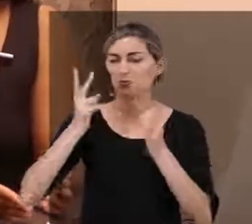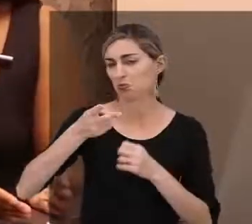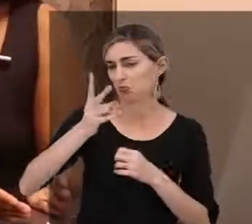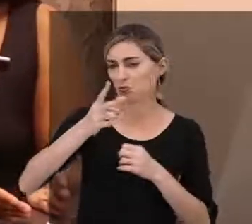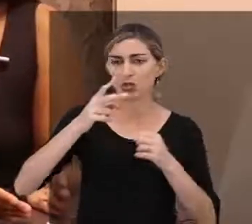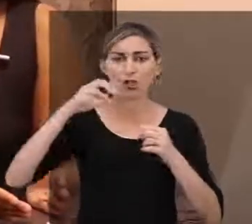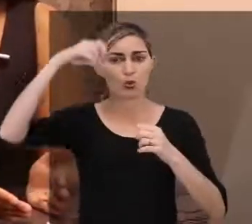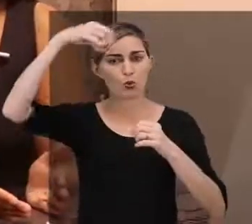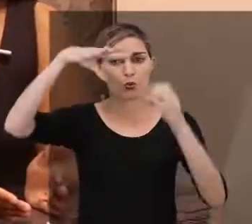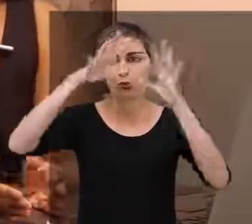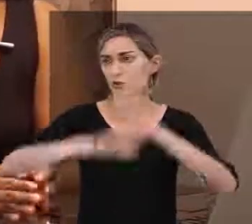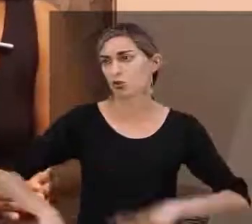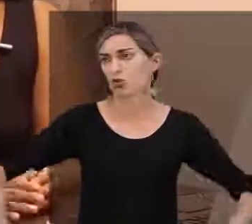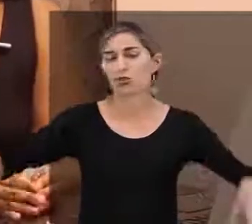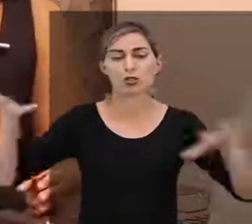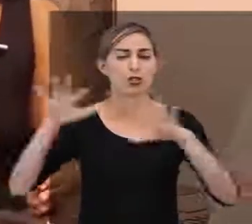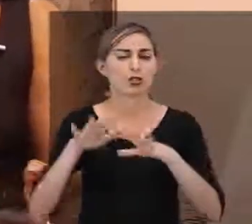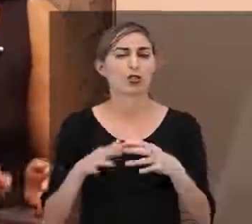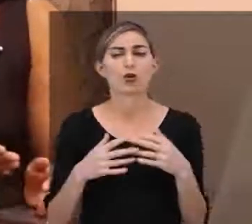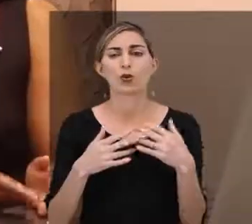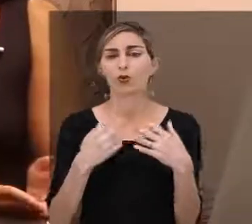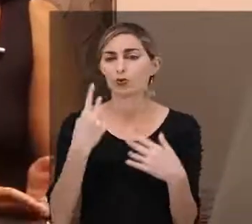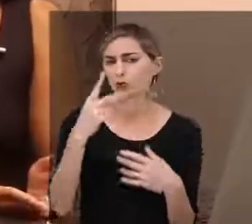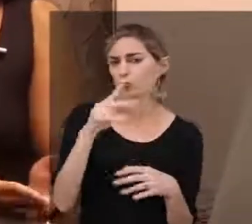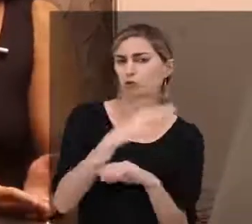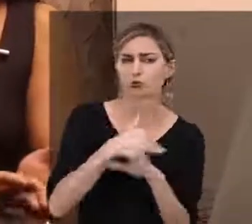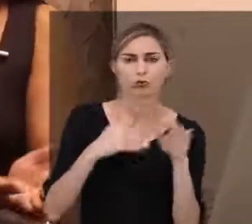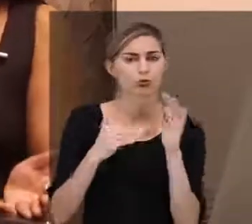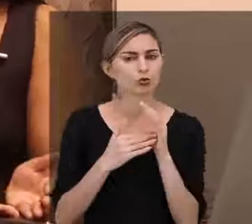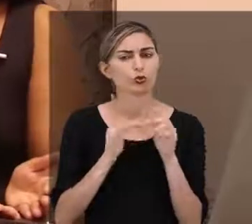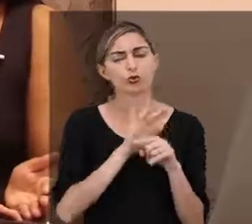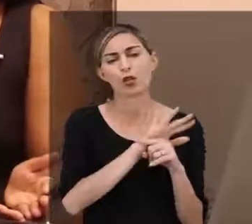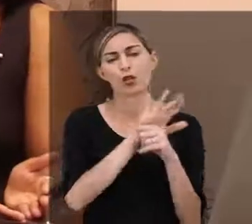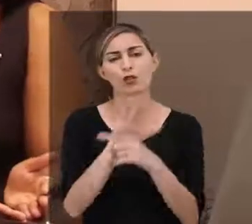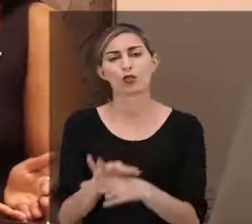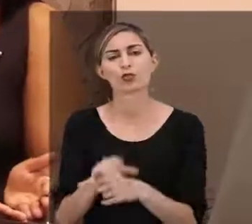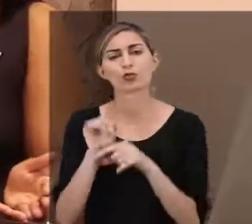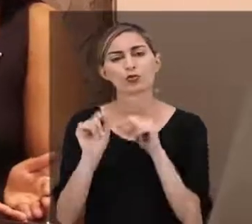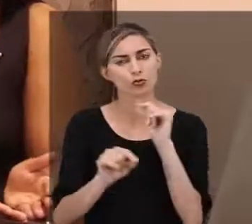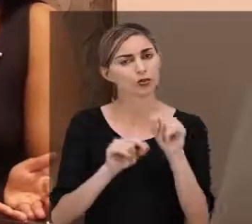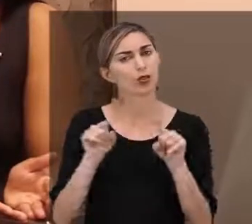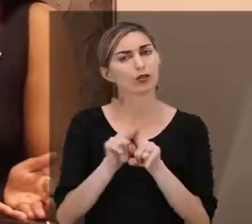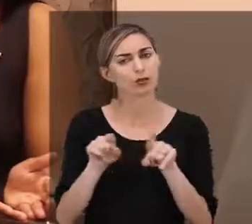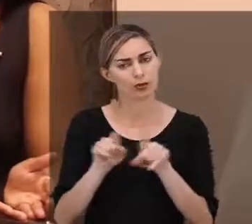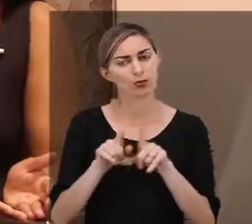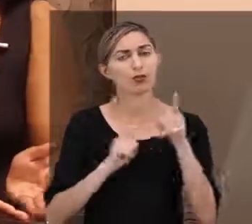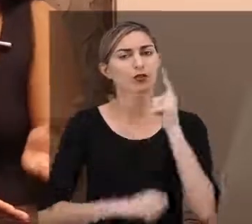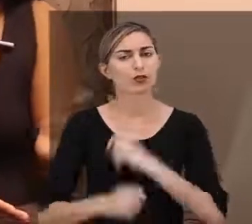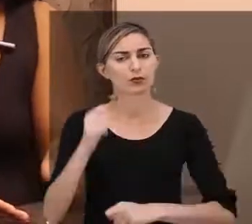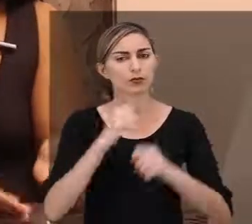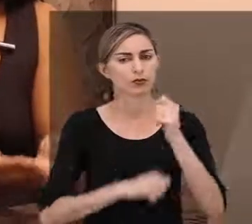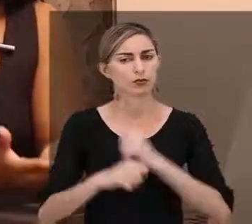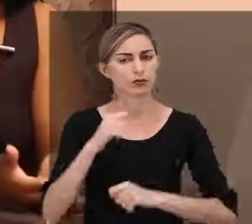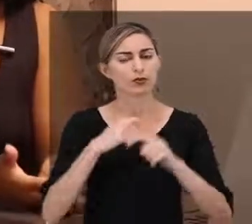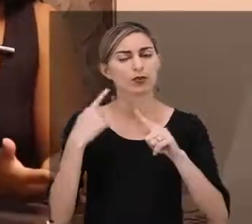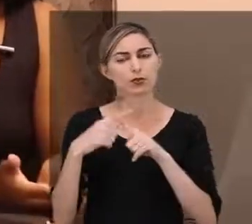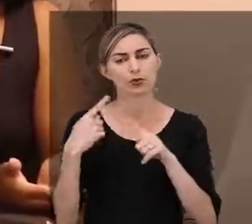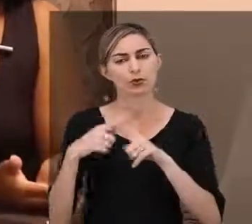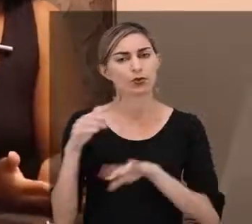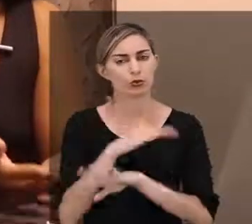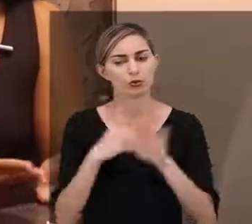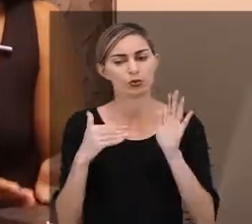iluminação geral, né? E isso tudo ajuda em quê? Ajuda também na economia, porque